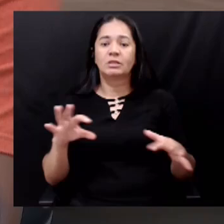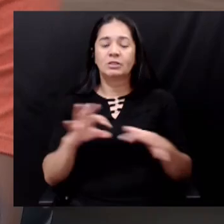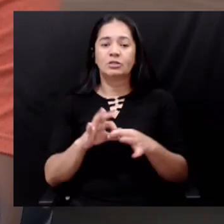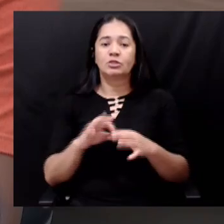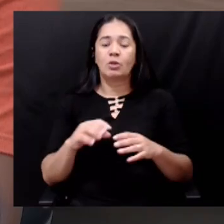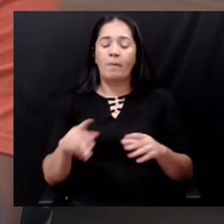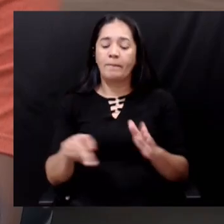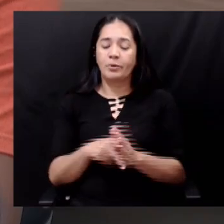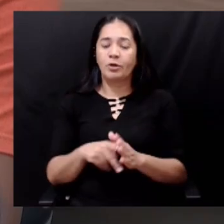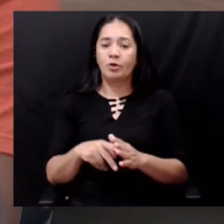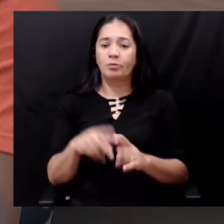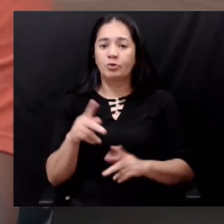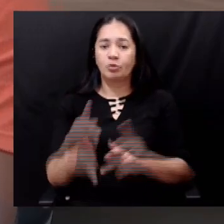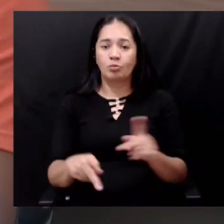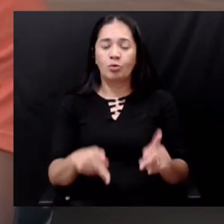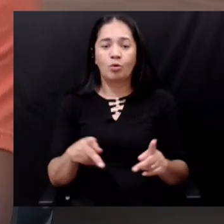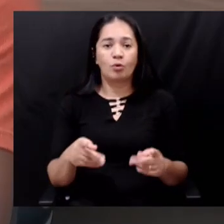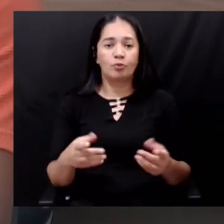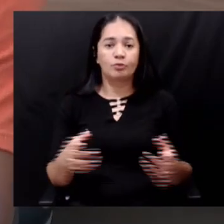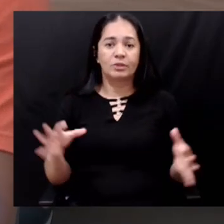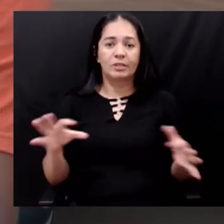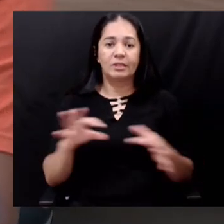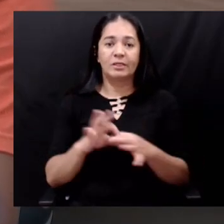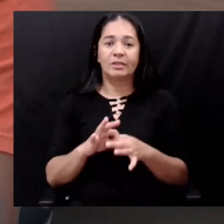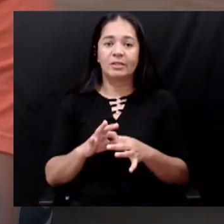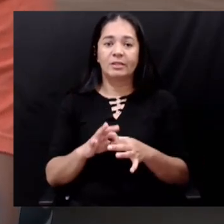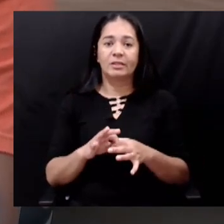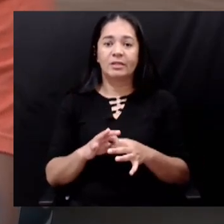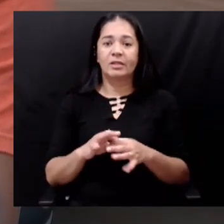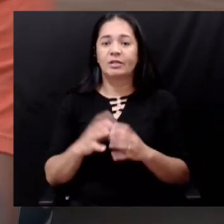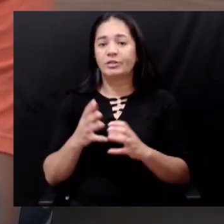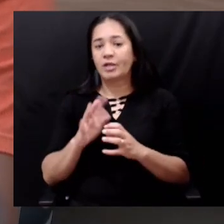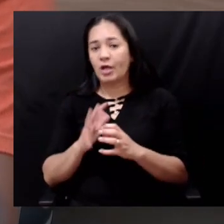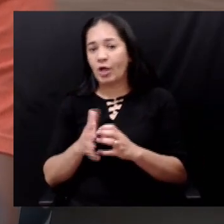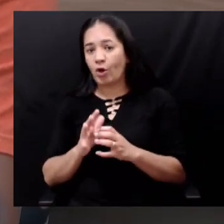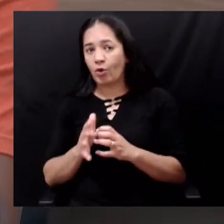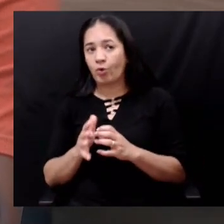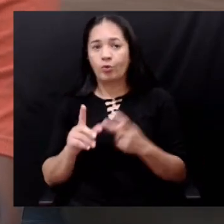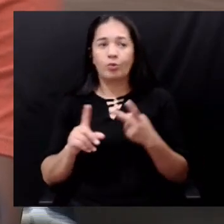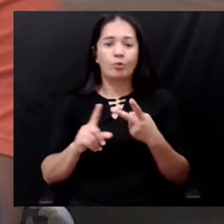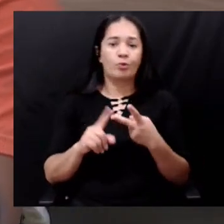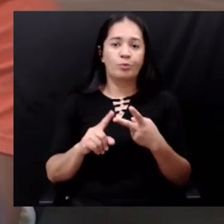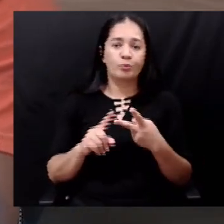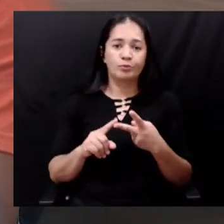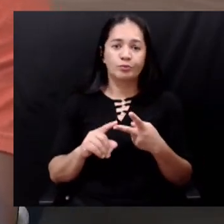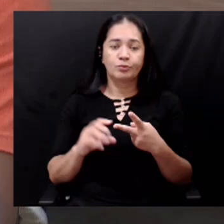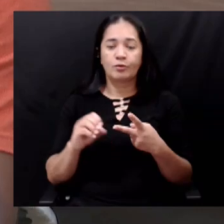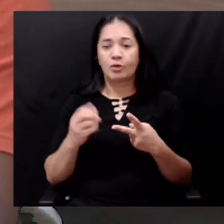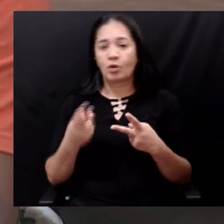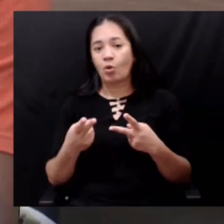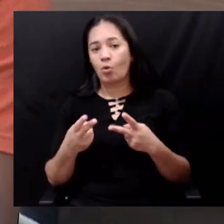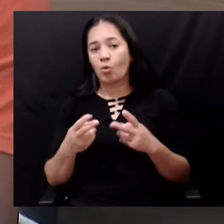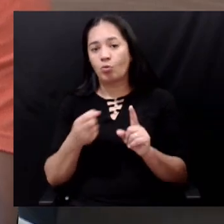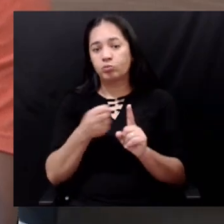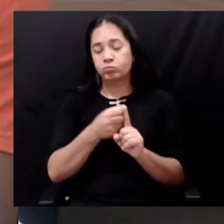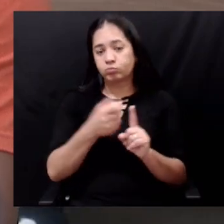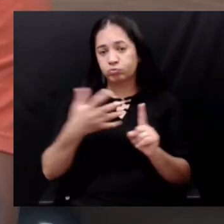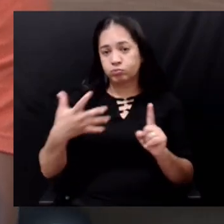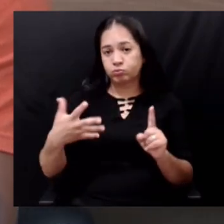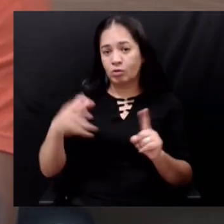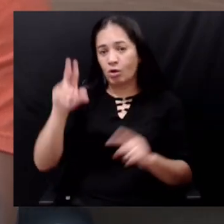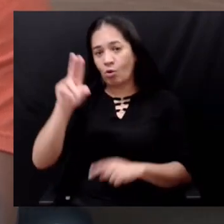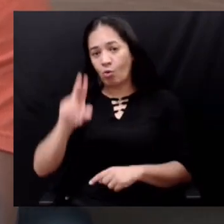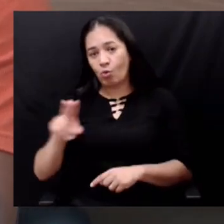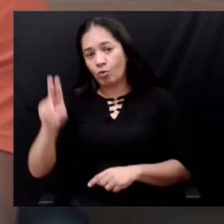ligado a forças partidárias, a extensão universitária, etc. Como,